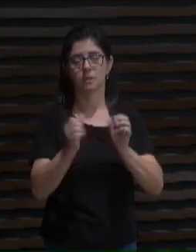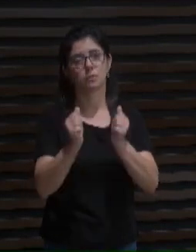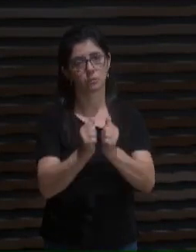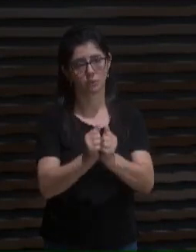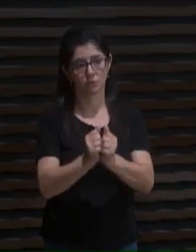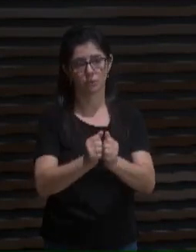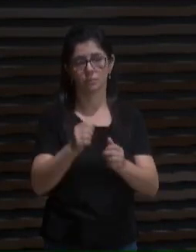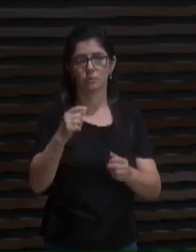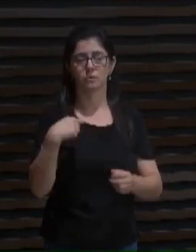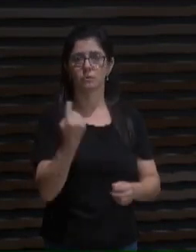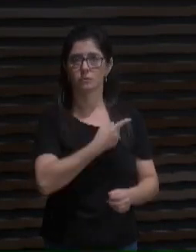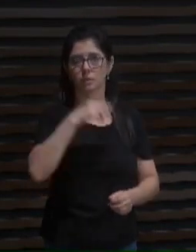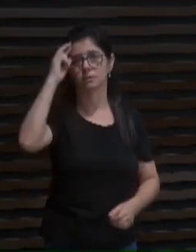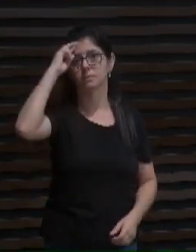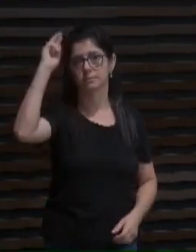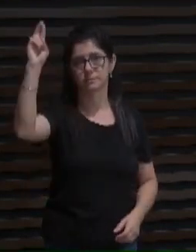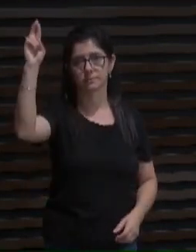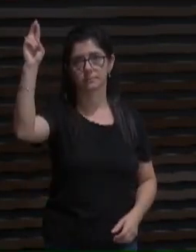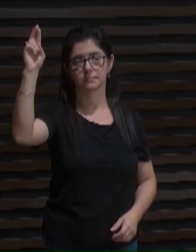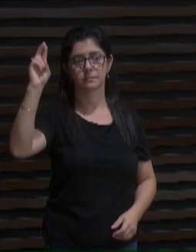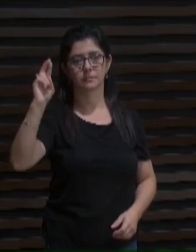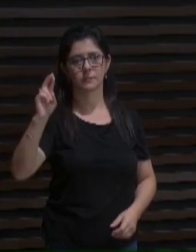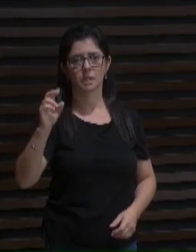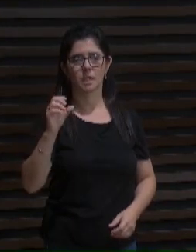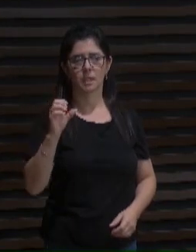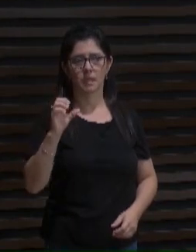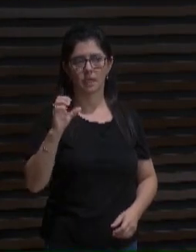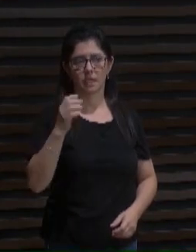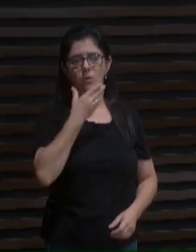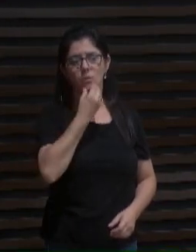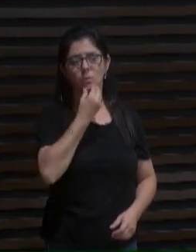intimidade com o nosso Senhor. Olha o que Spurgeon disse.